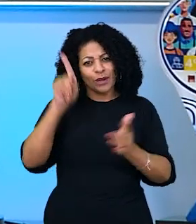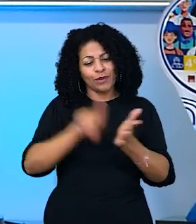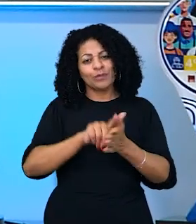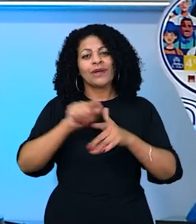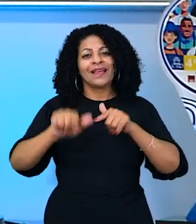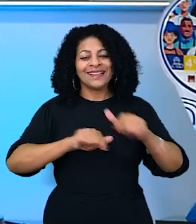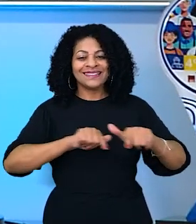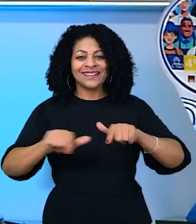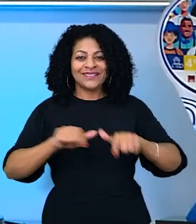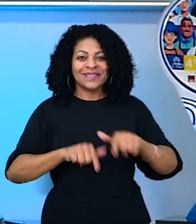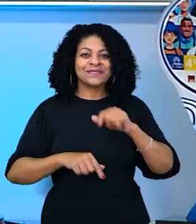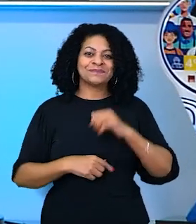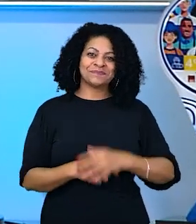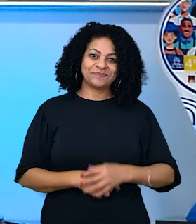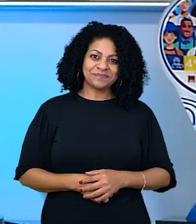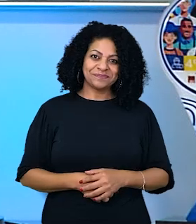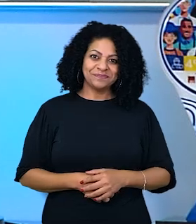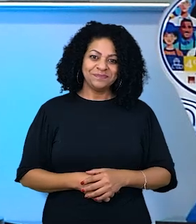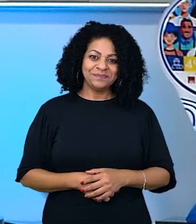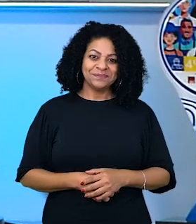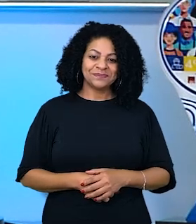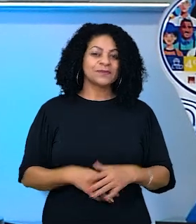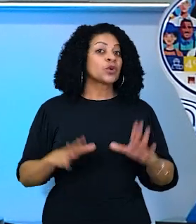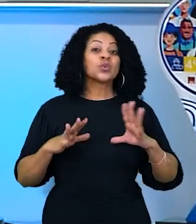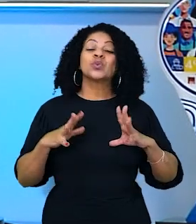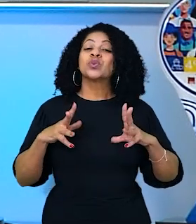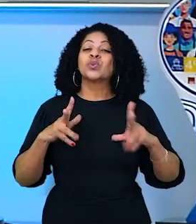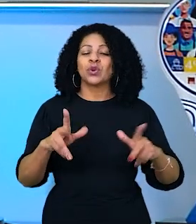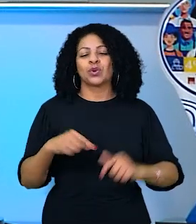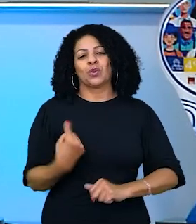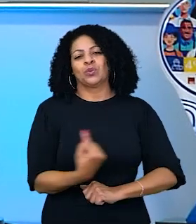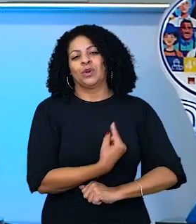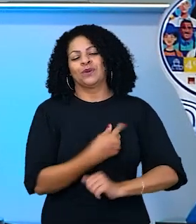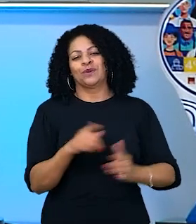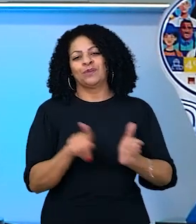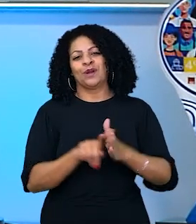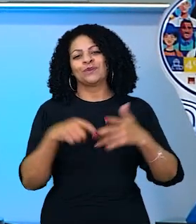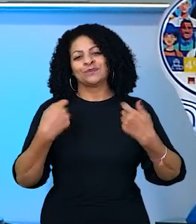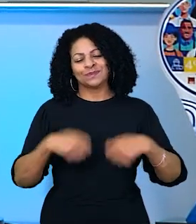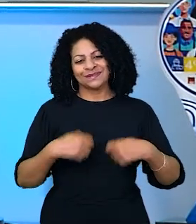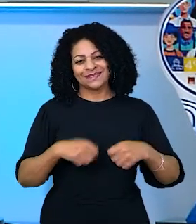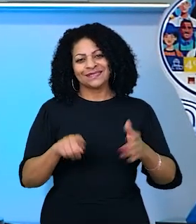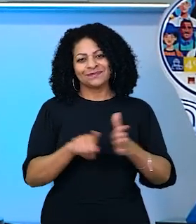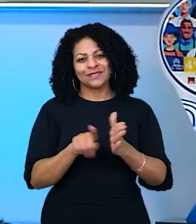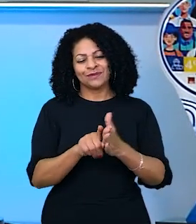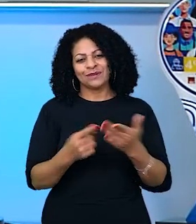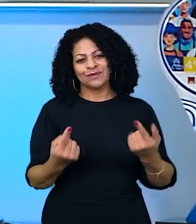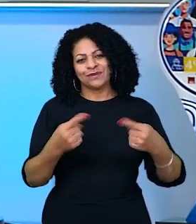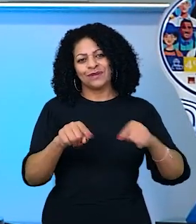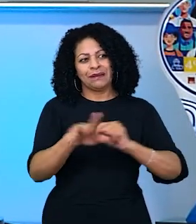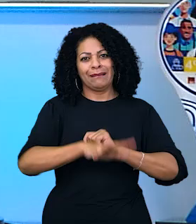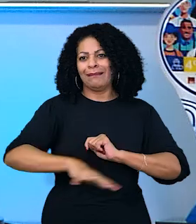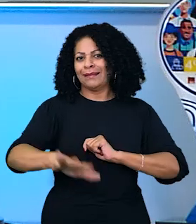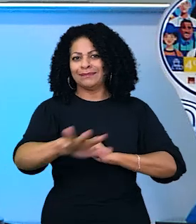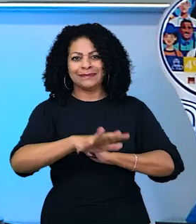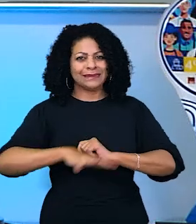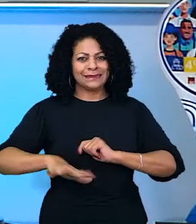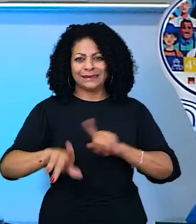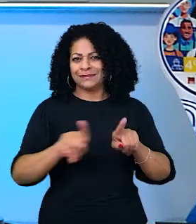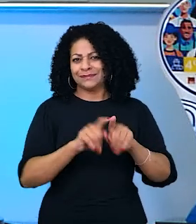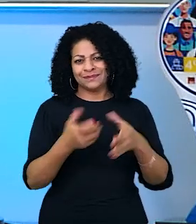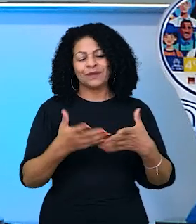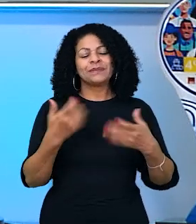pode dizer que não está inserido no mundo do trabalho hoje em dia? Então, todos nós estamos inseridos nesse mundo do trabalho e o desafio do programa é cada vez